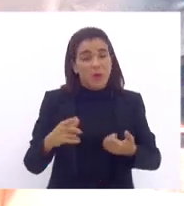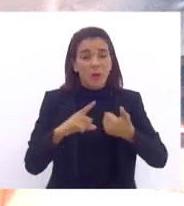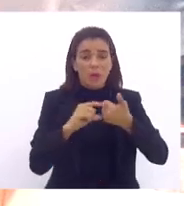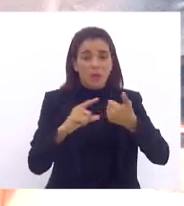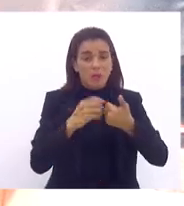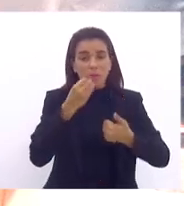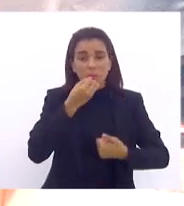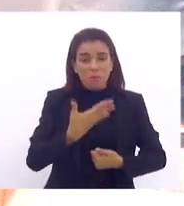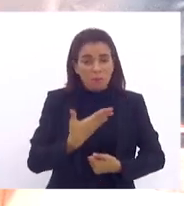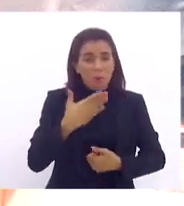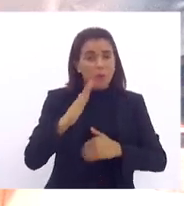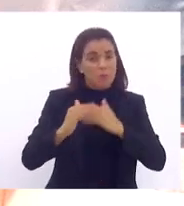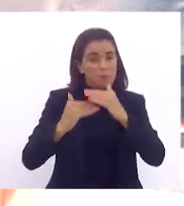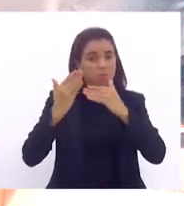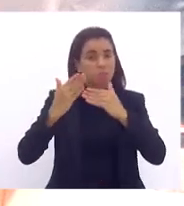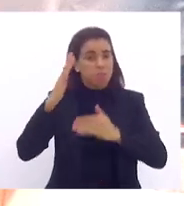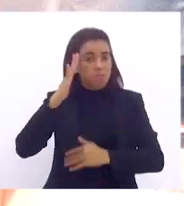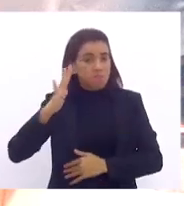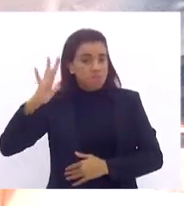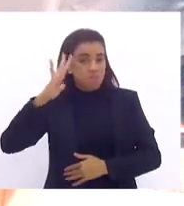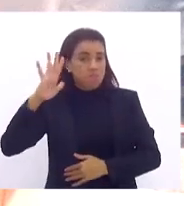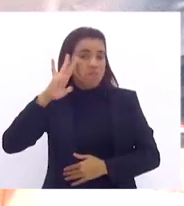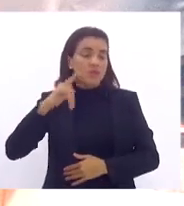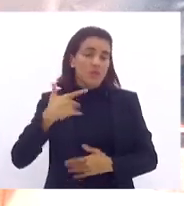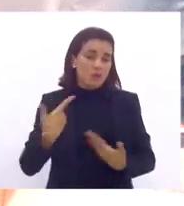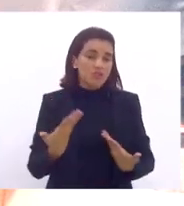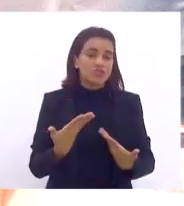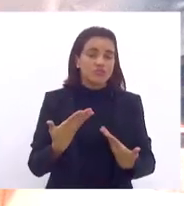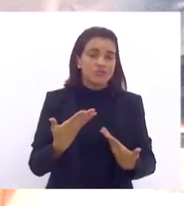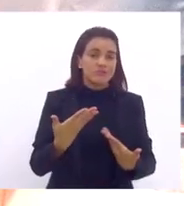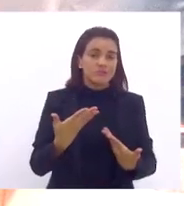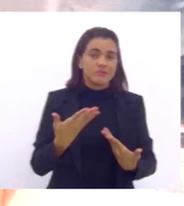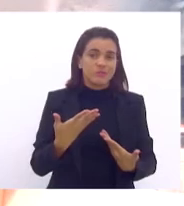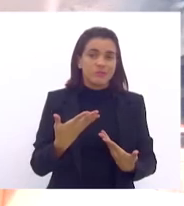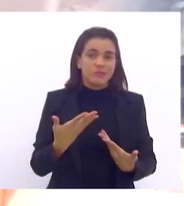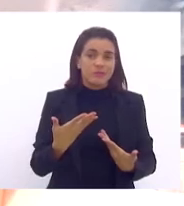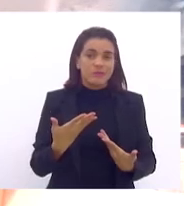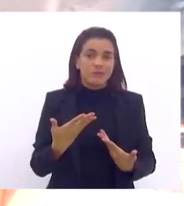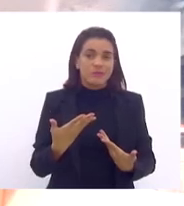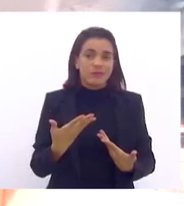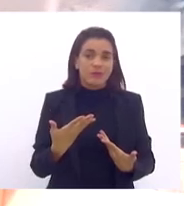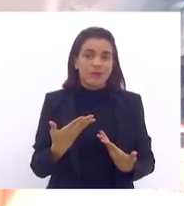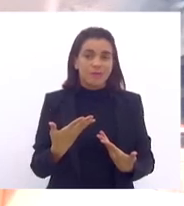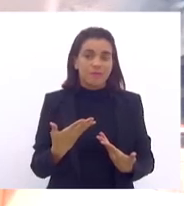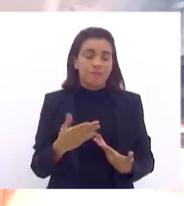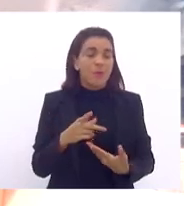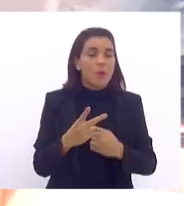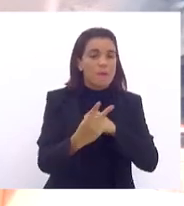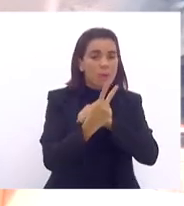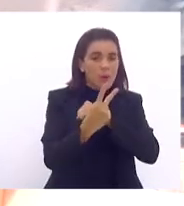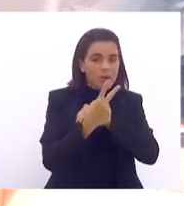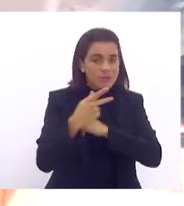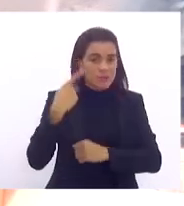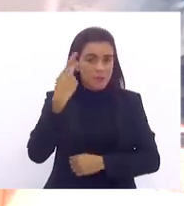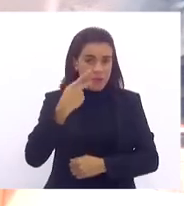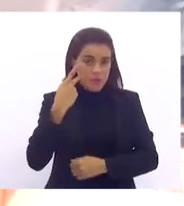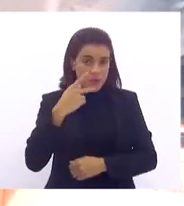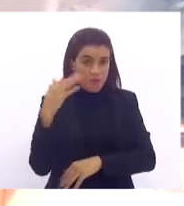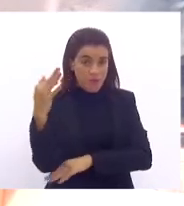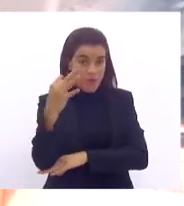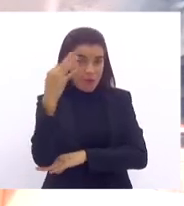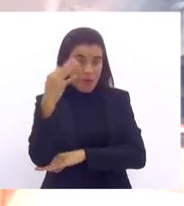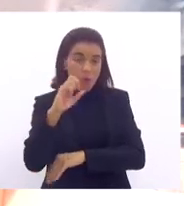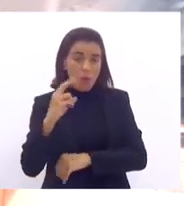e isso vem se desenvolvendo essa teses também se reconhece que isso seria de um uma tanto uma imunidade de natureza formal ou